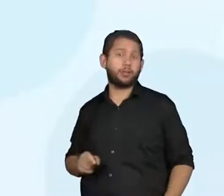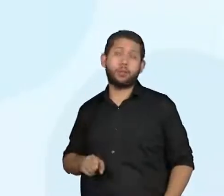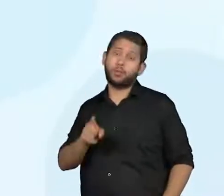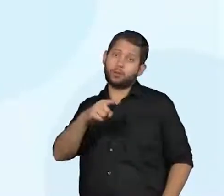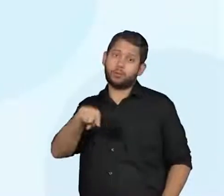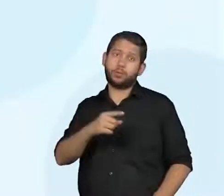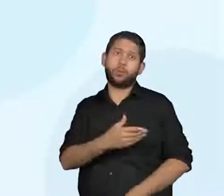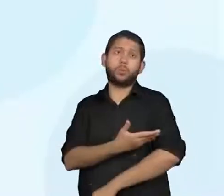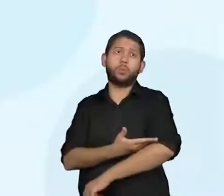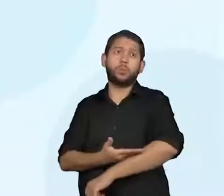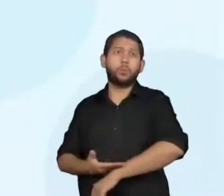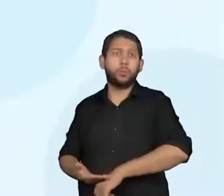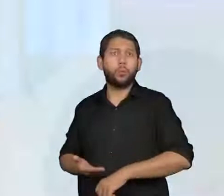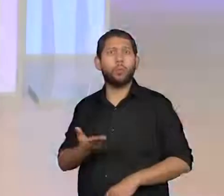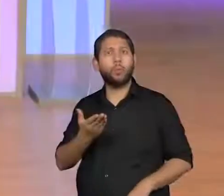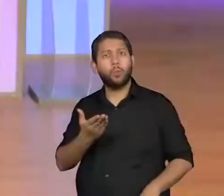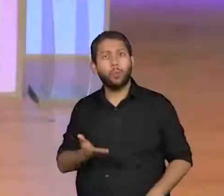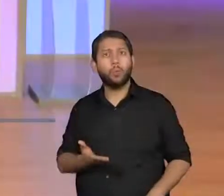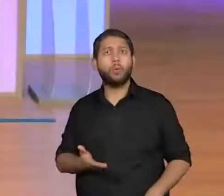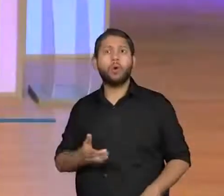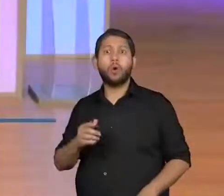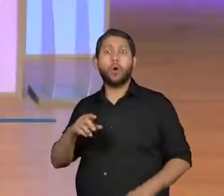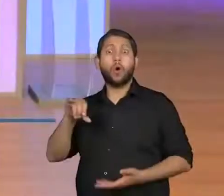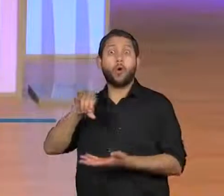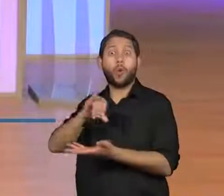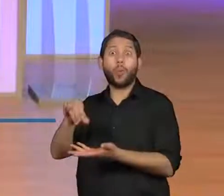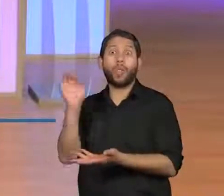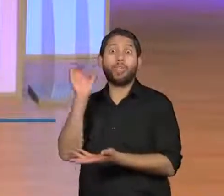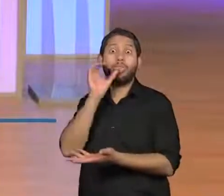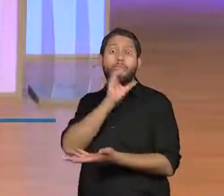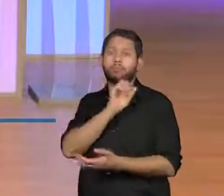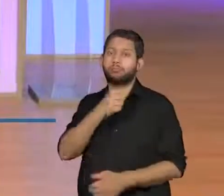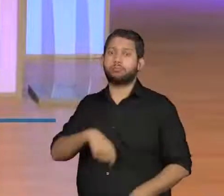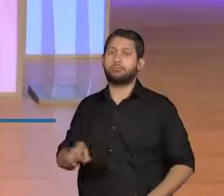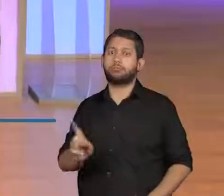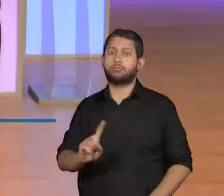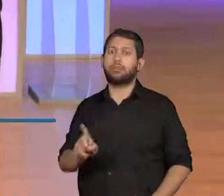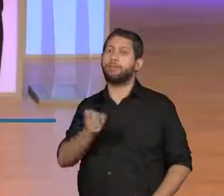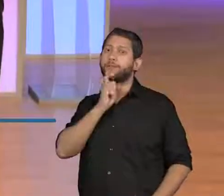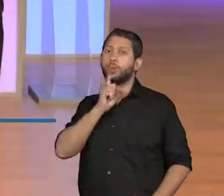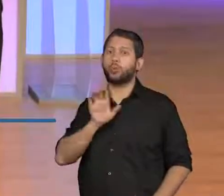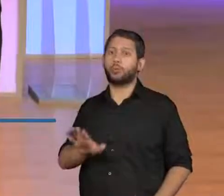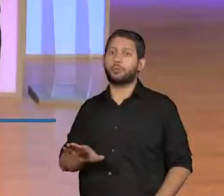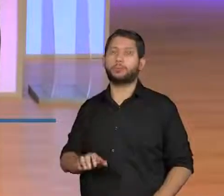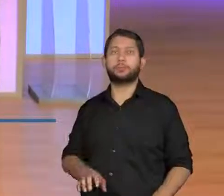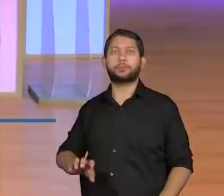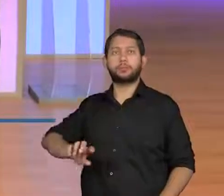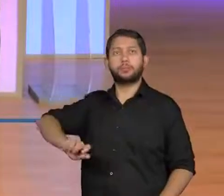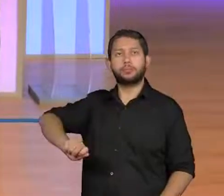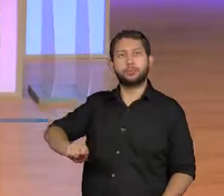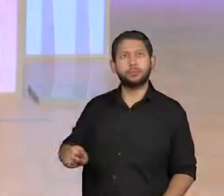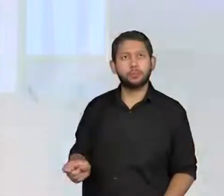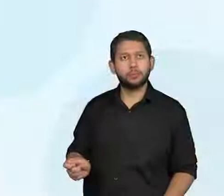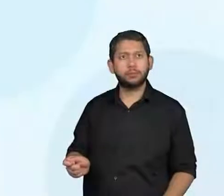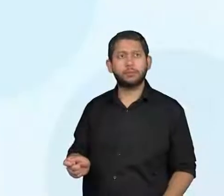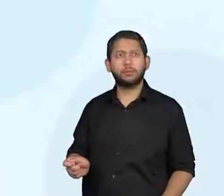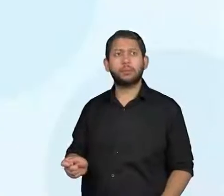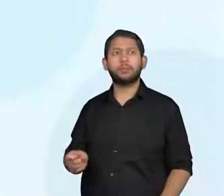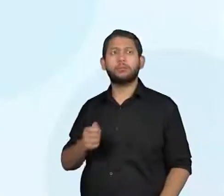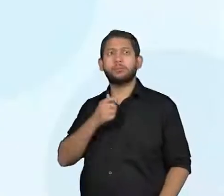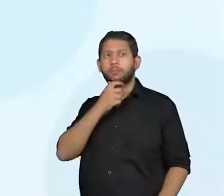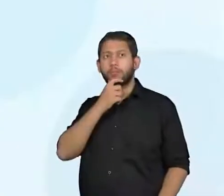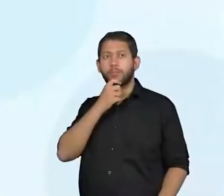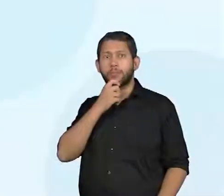acostumado a fazer algum tipo de fritura com óleo bem quente. Nesse caso, é diferente. E aí, você vai desligar o